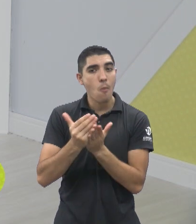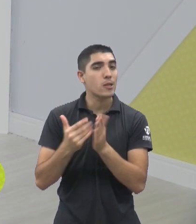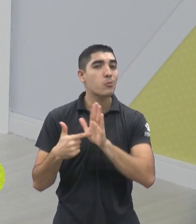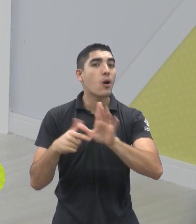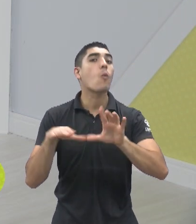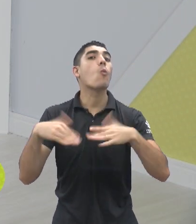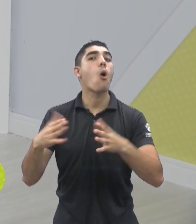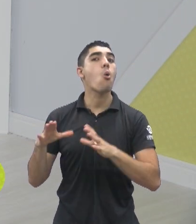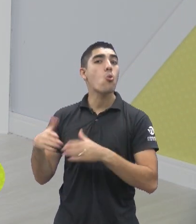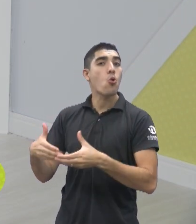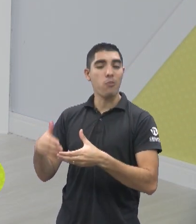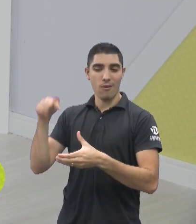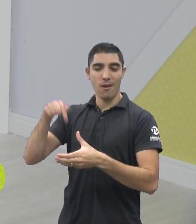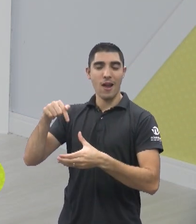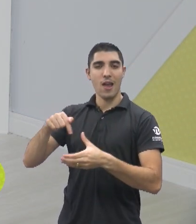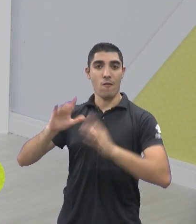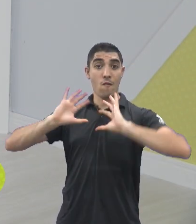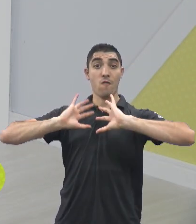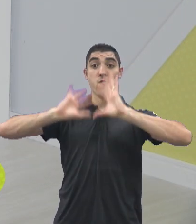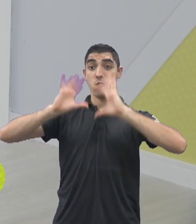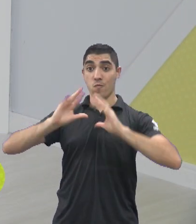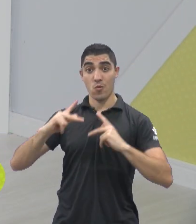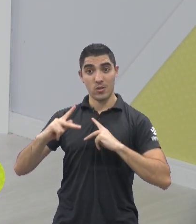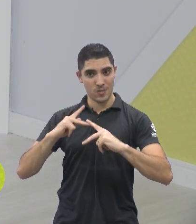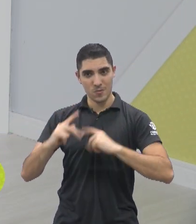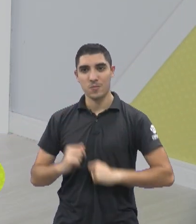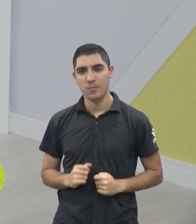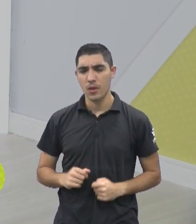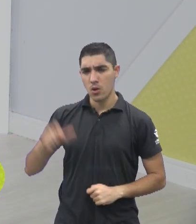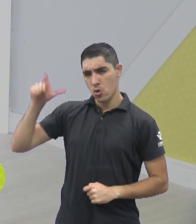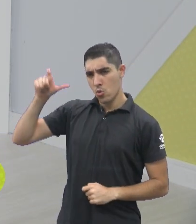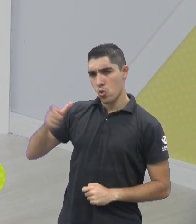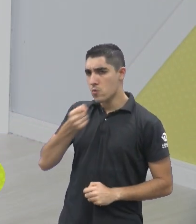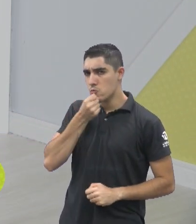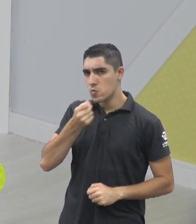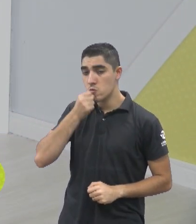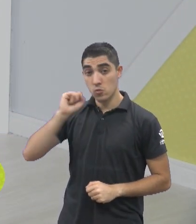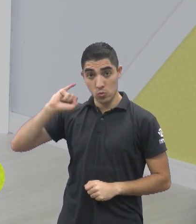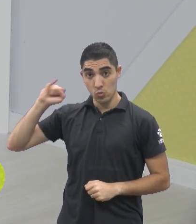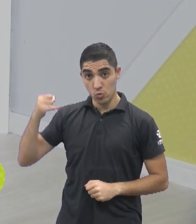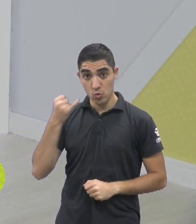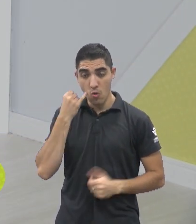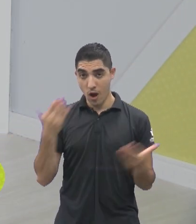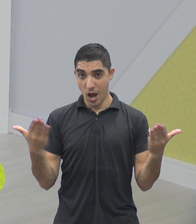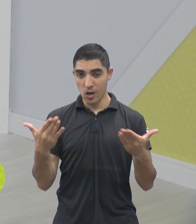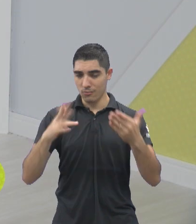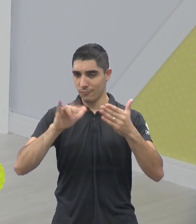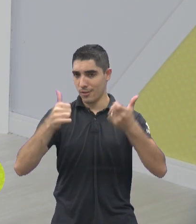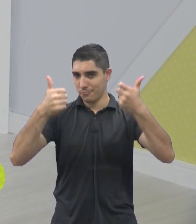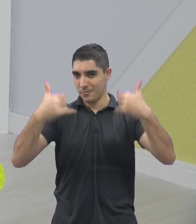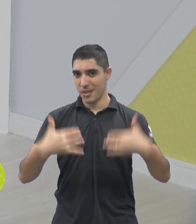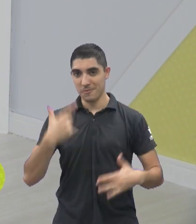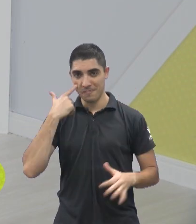que teve quase de tudo. O João Delfino vai trazer os detalhes para a gente. Solta,